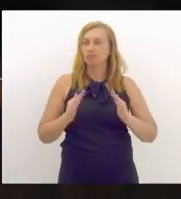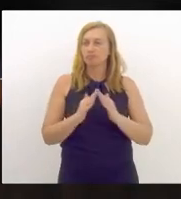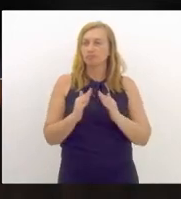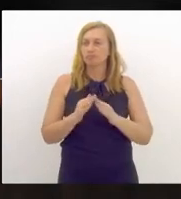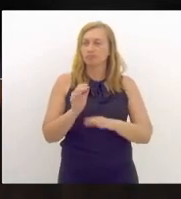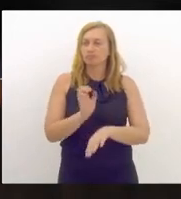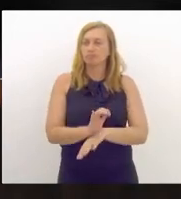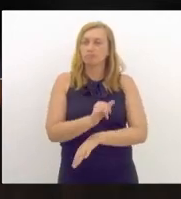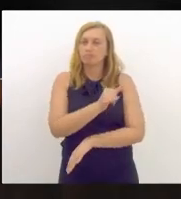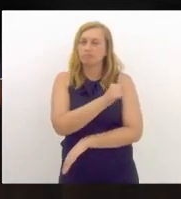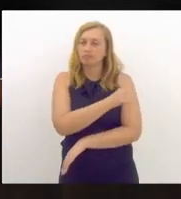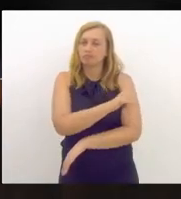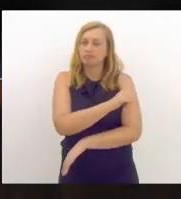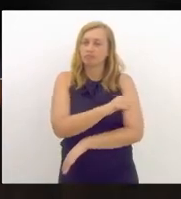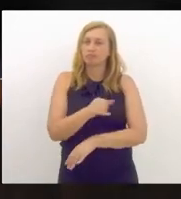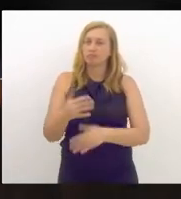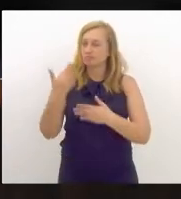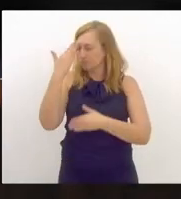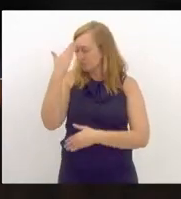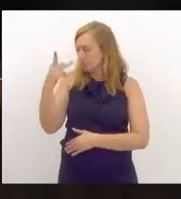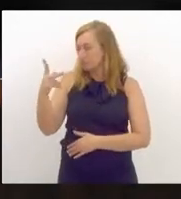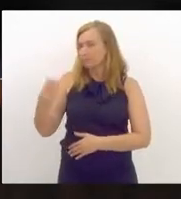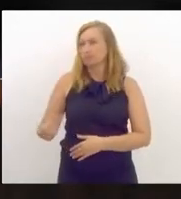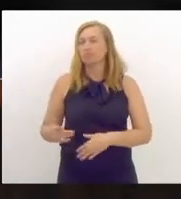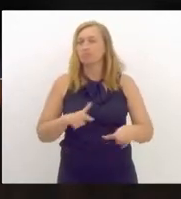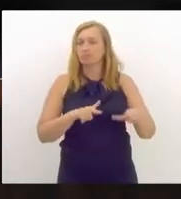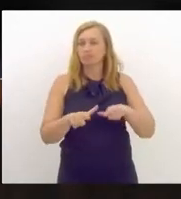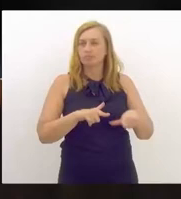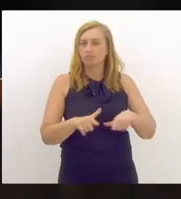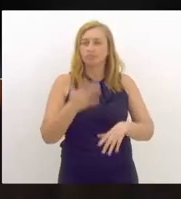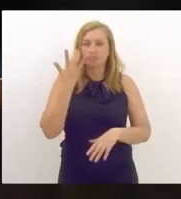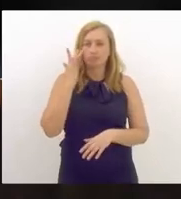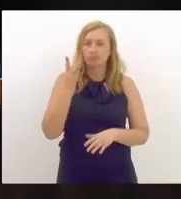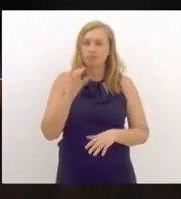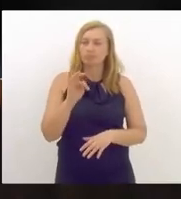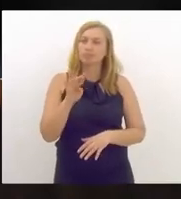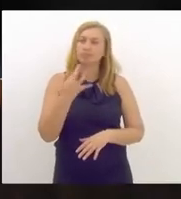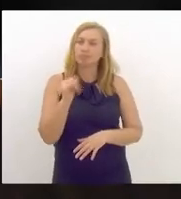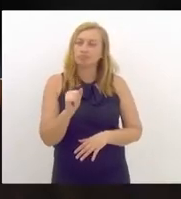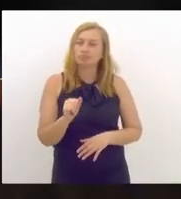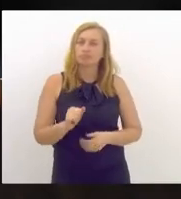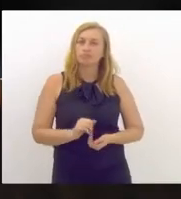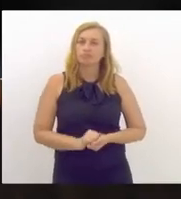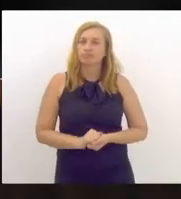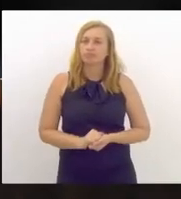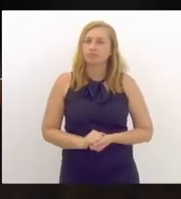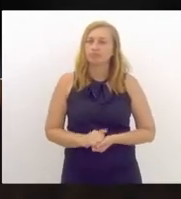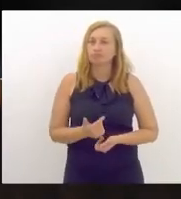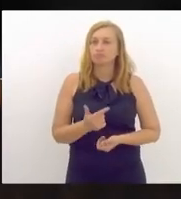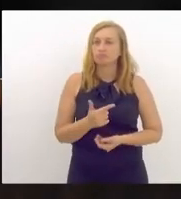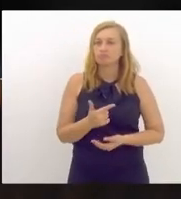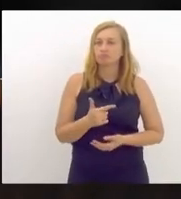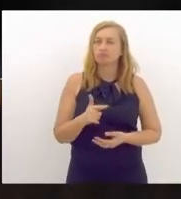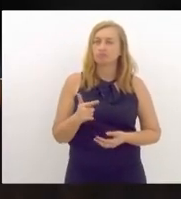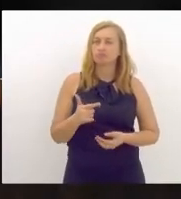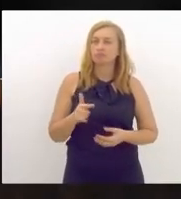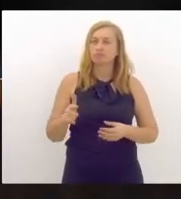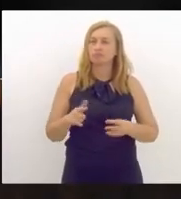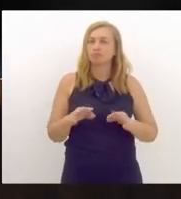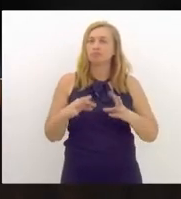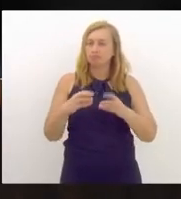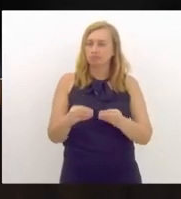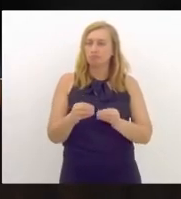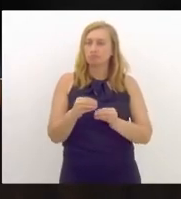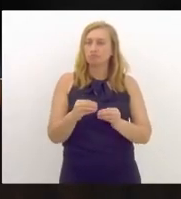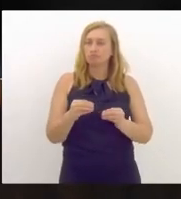desse estado agradeço a sua atuação É acho que essa cartilha inclusive né não dá conta de todo o trabalho que foi feito